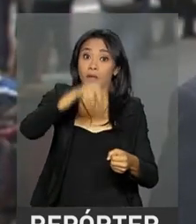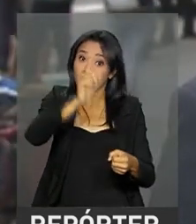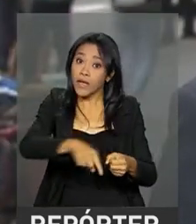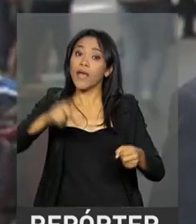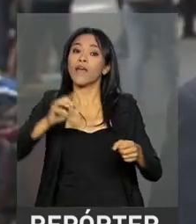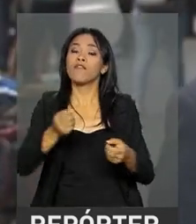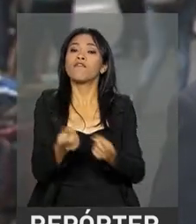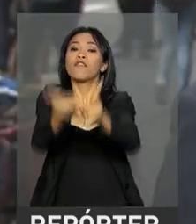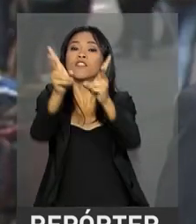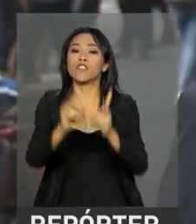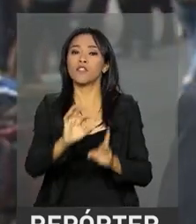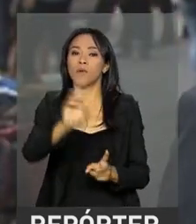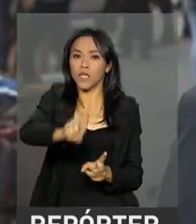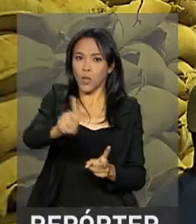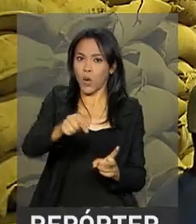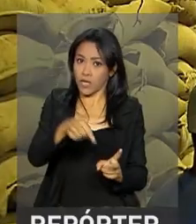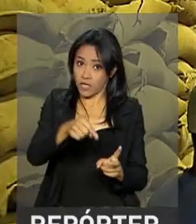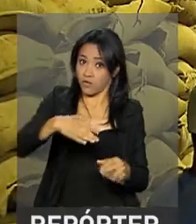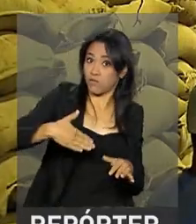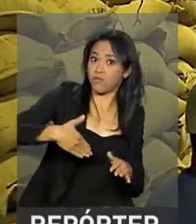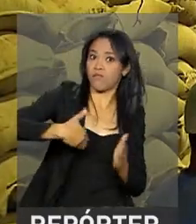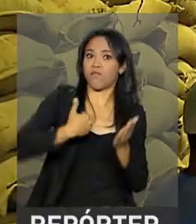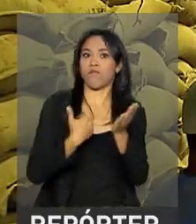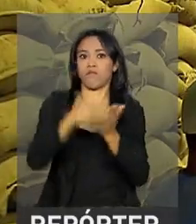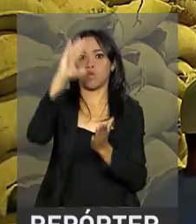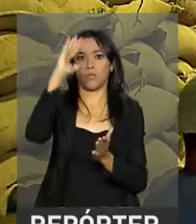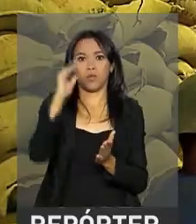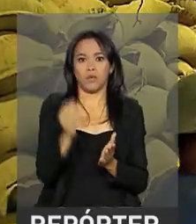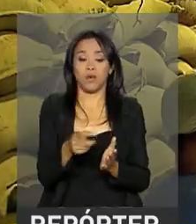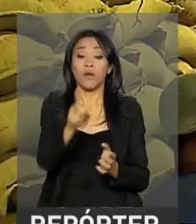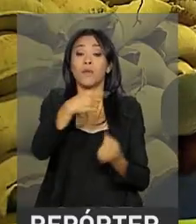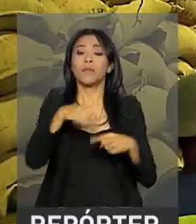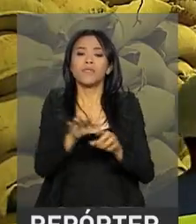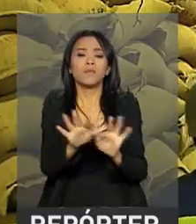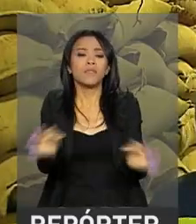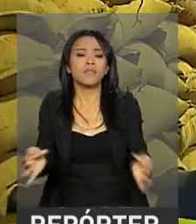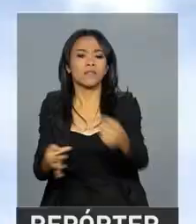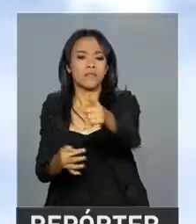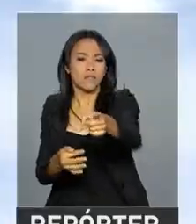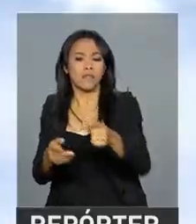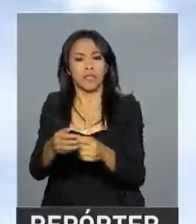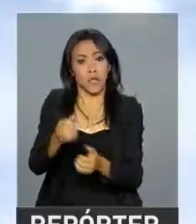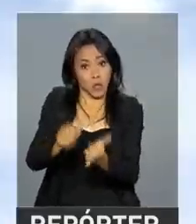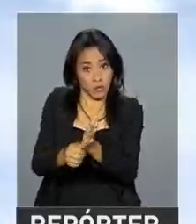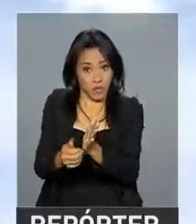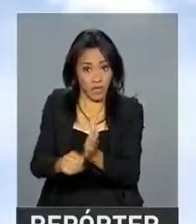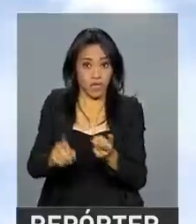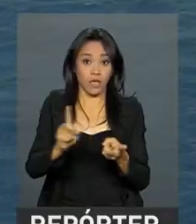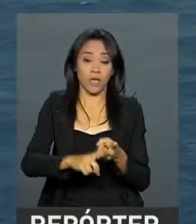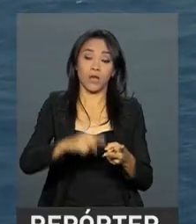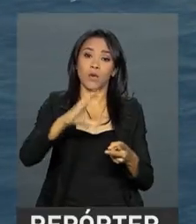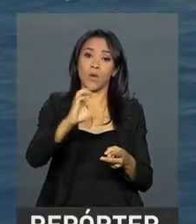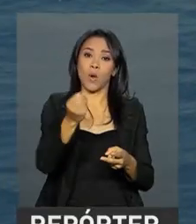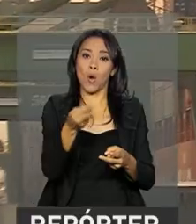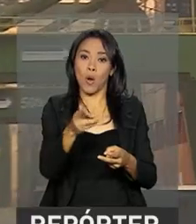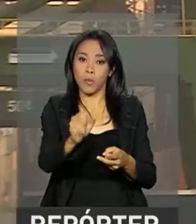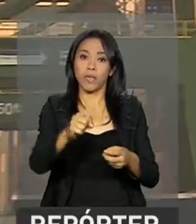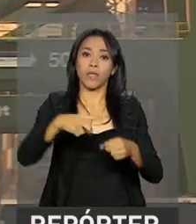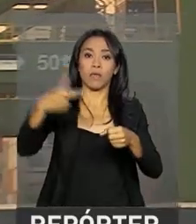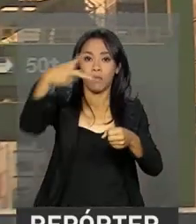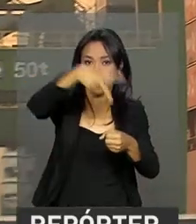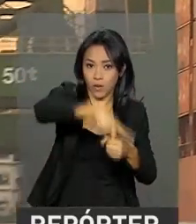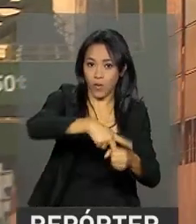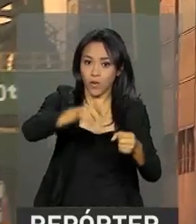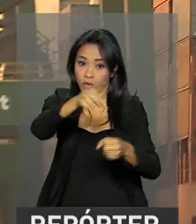desses produtos também deu um salto no caso das vendas de itens básicos o destaque ficou com milho minério de cobre e petróleo bruto as